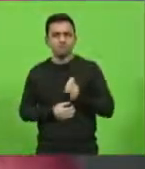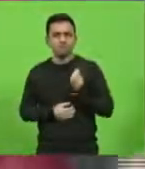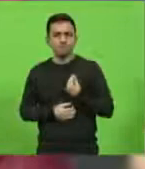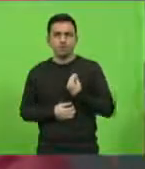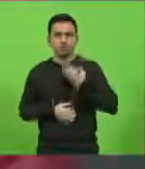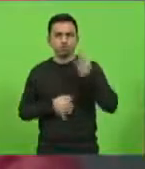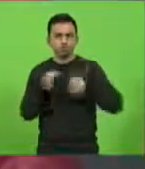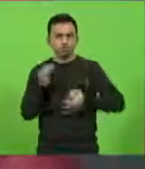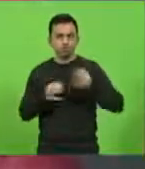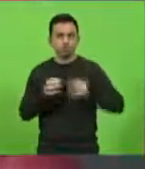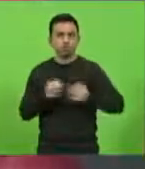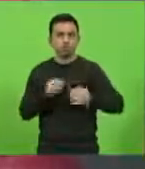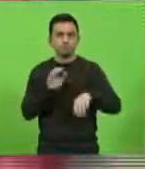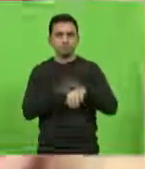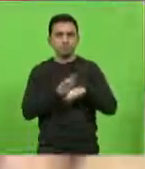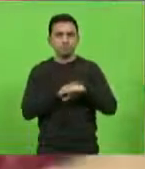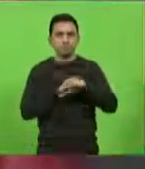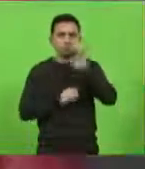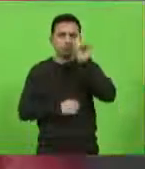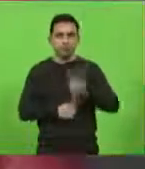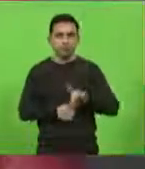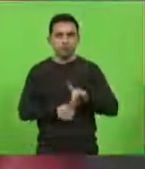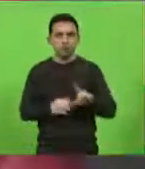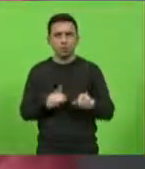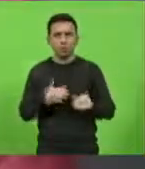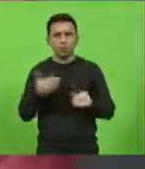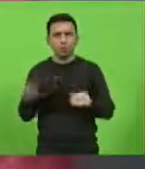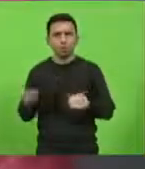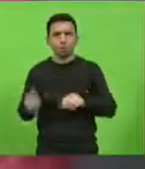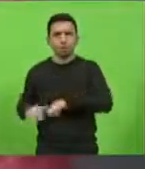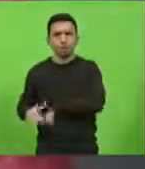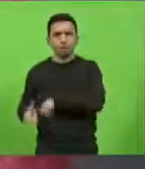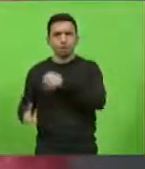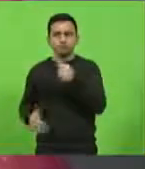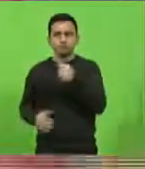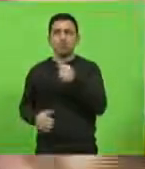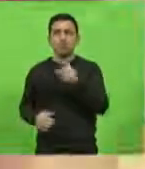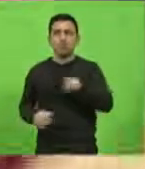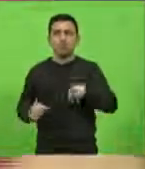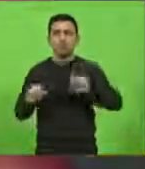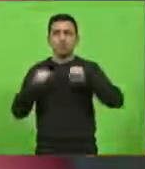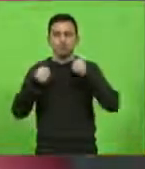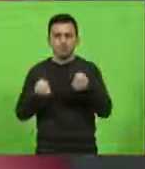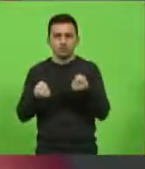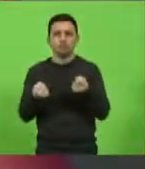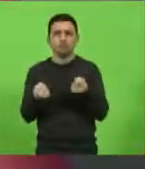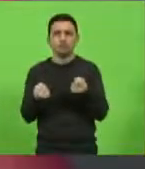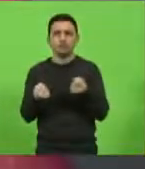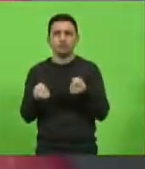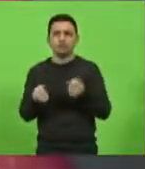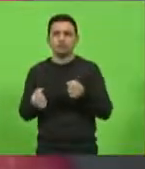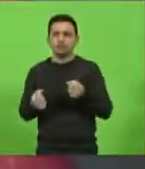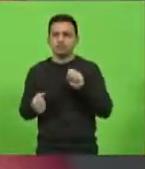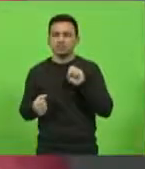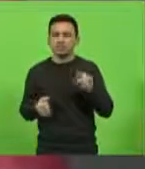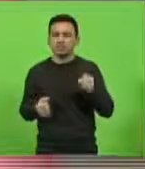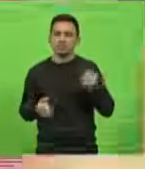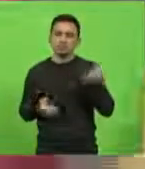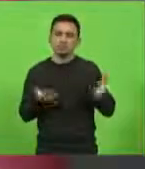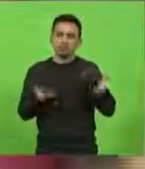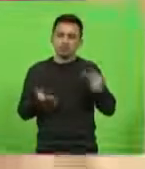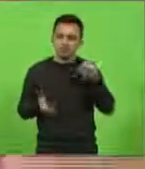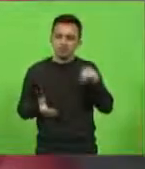em que pesa o direito e na outra a espada que serve para se defender a espada sem a balança e a força bruta